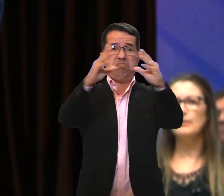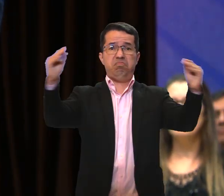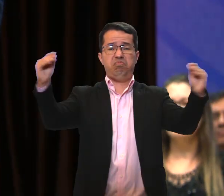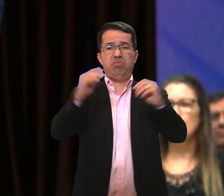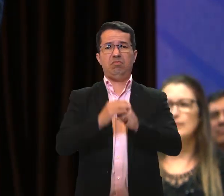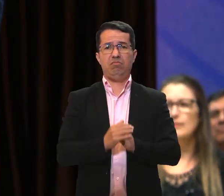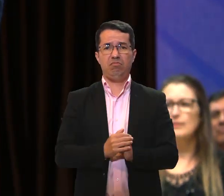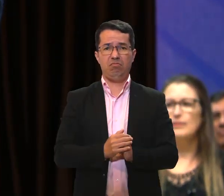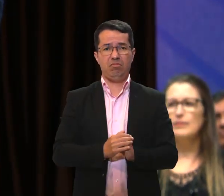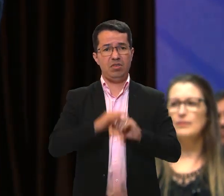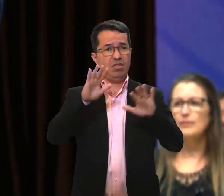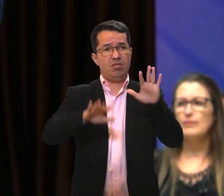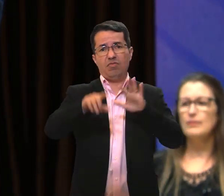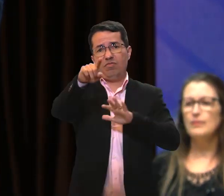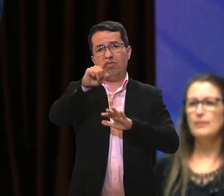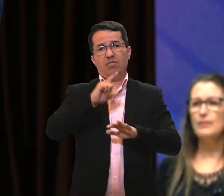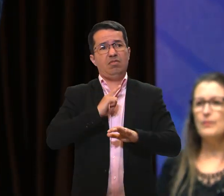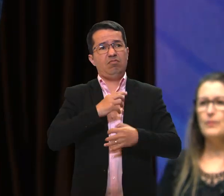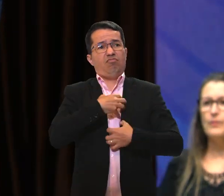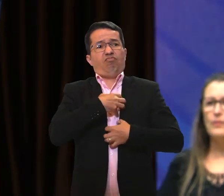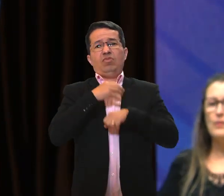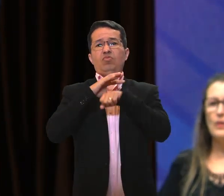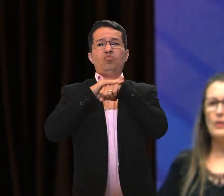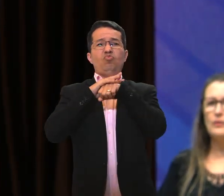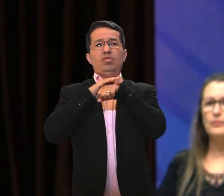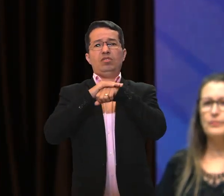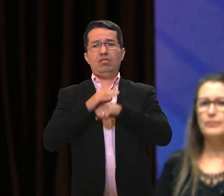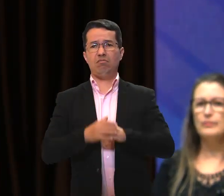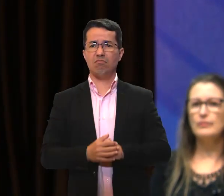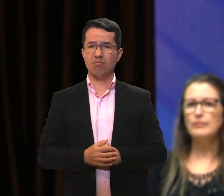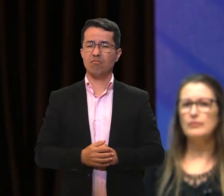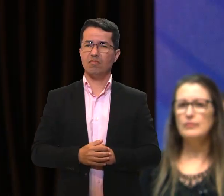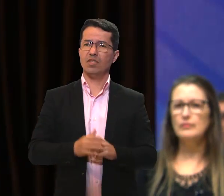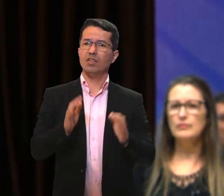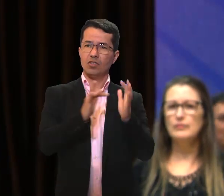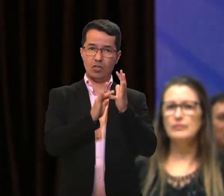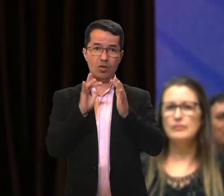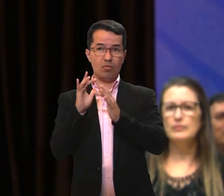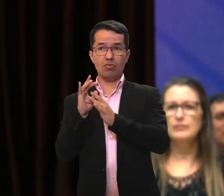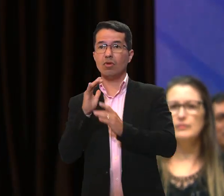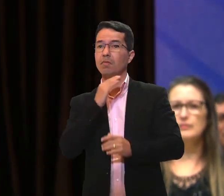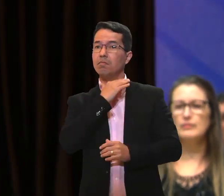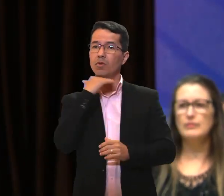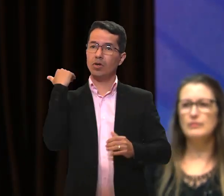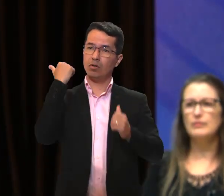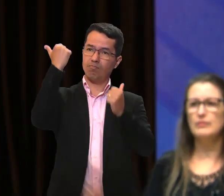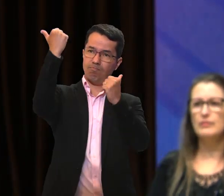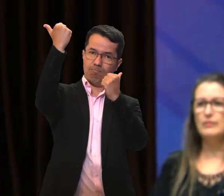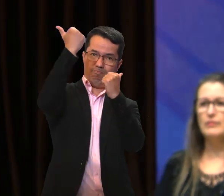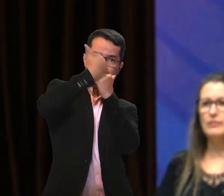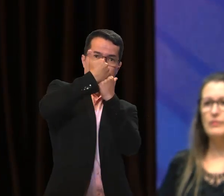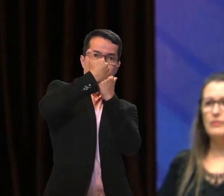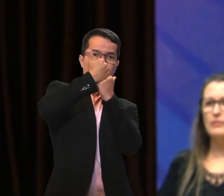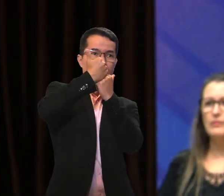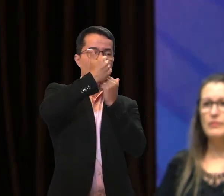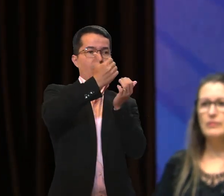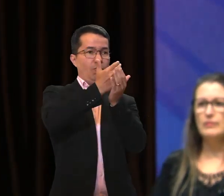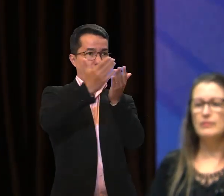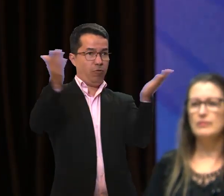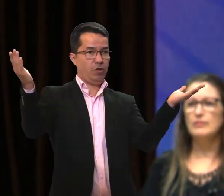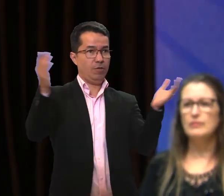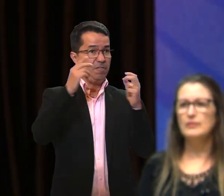doente. Jesus morreu na cruz do Calvário, seu sangue foi vertido por você. Se você